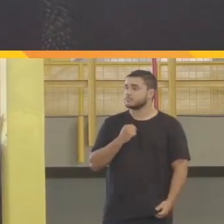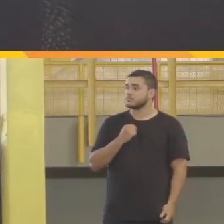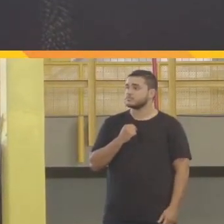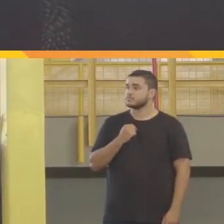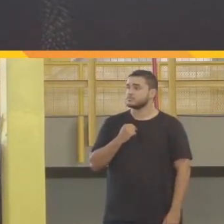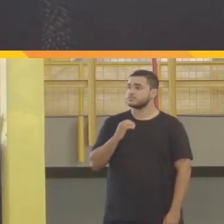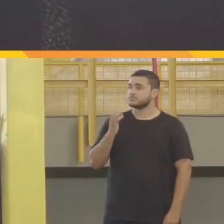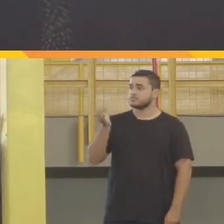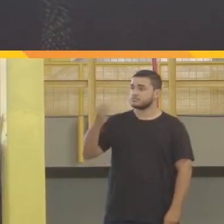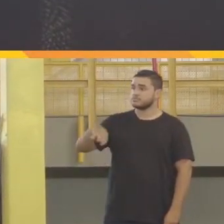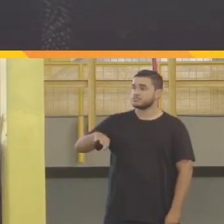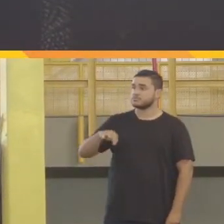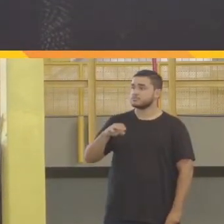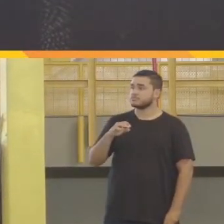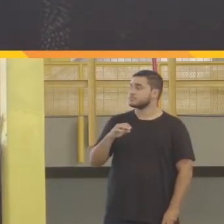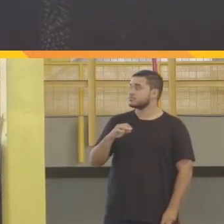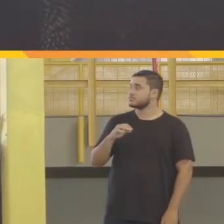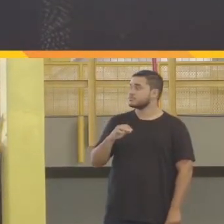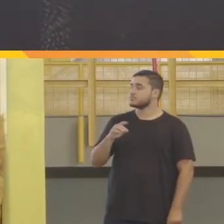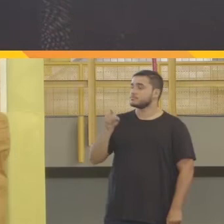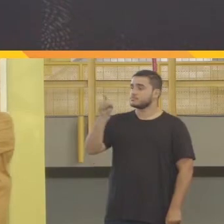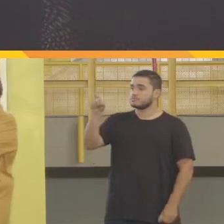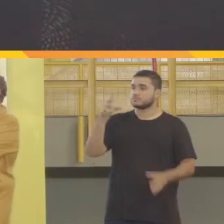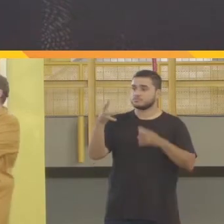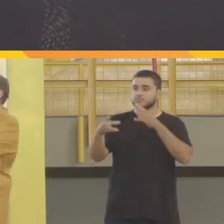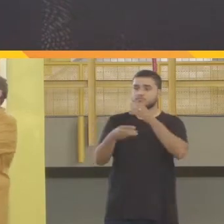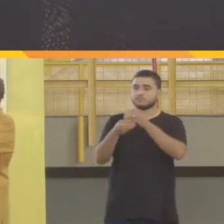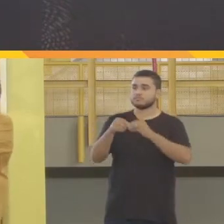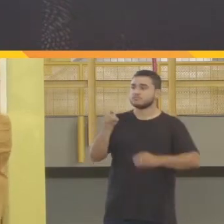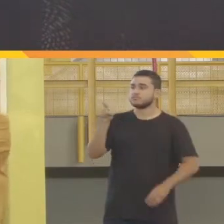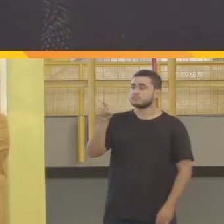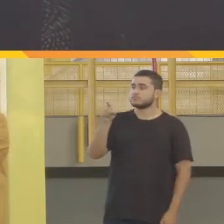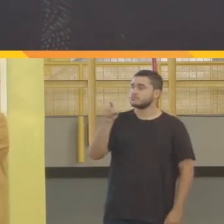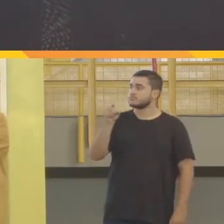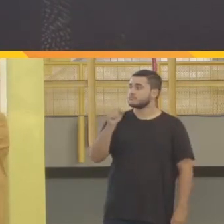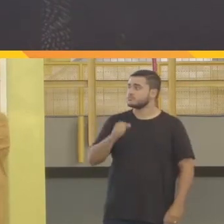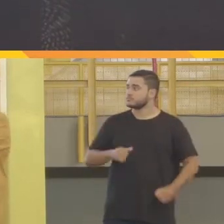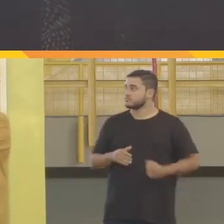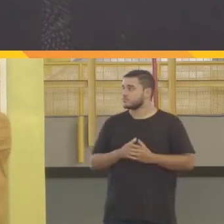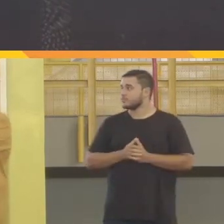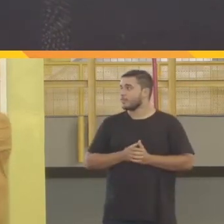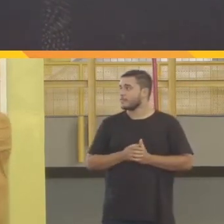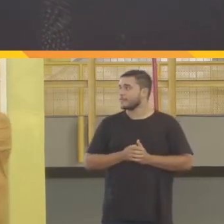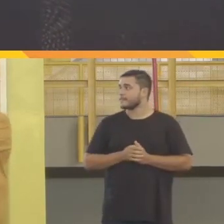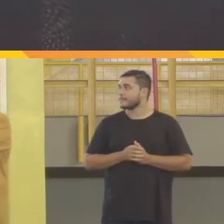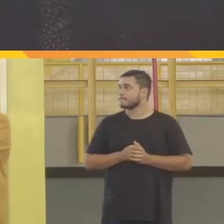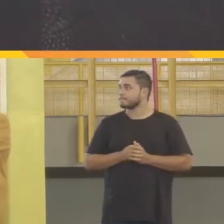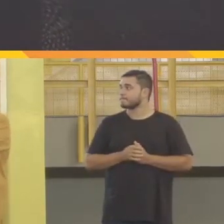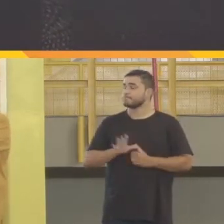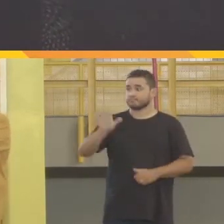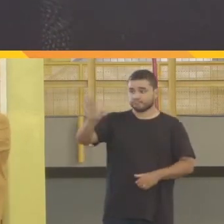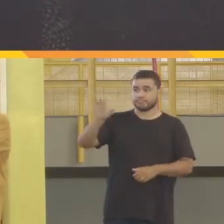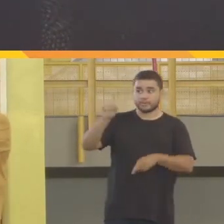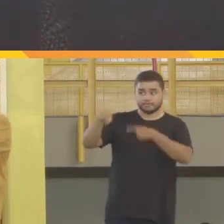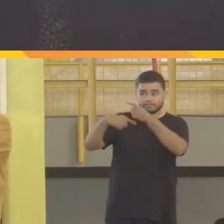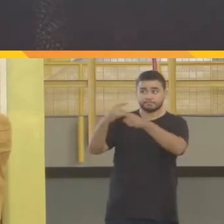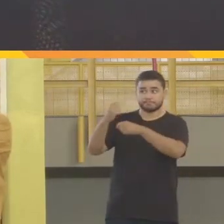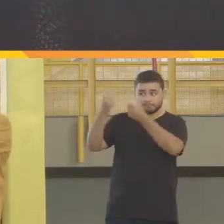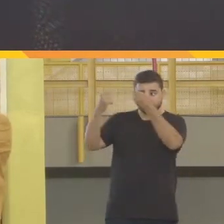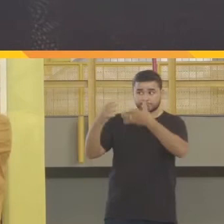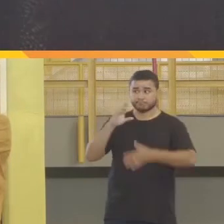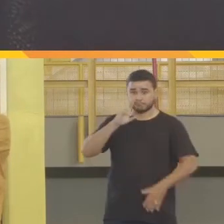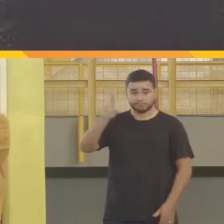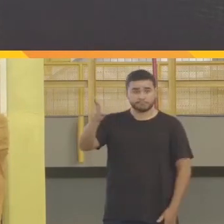Perfeito, perfeito, perfeito, perfeito. Já ia falar disso. Excelente. Obrigado, querido. Quando a gente fala